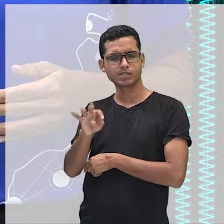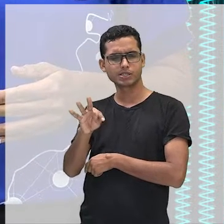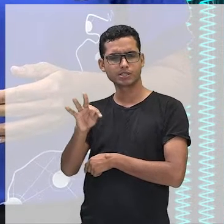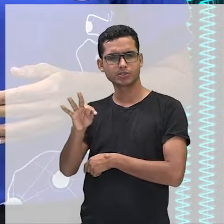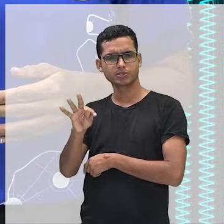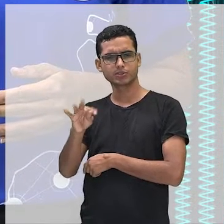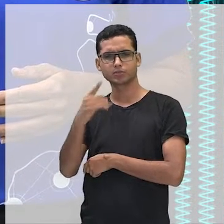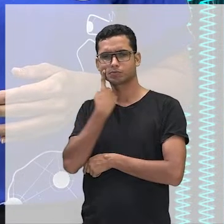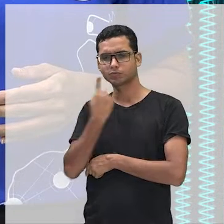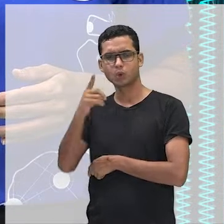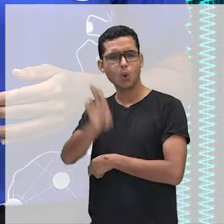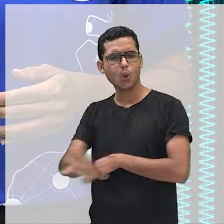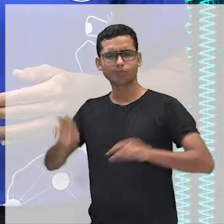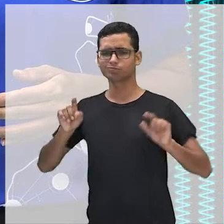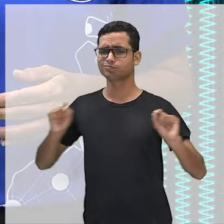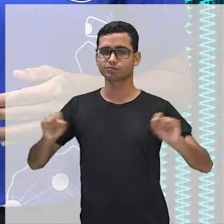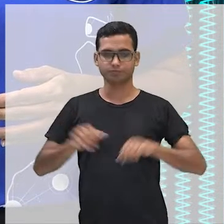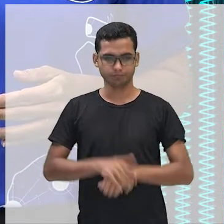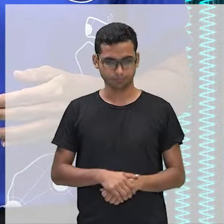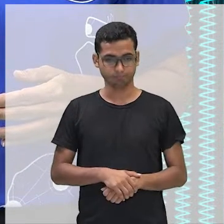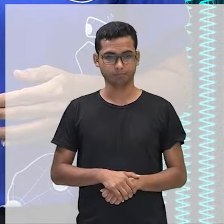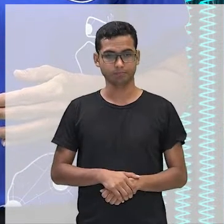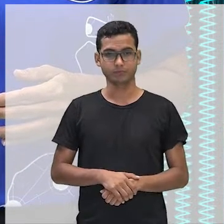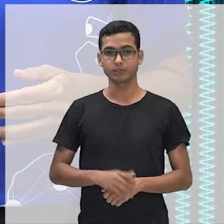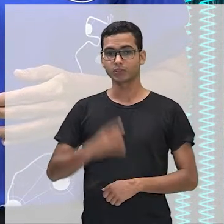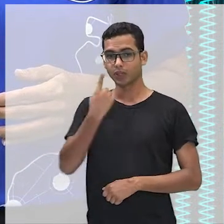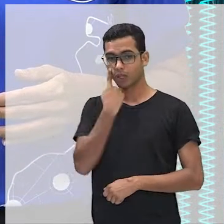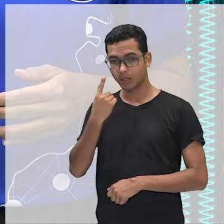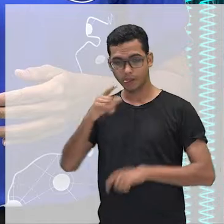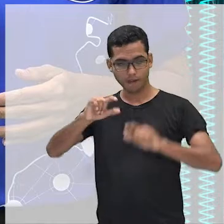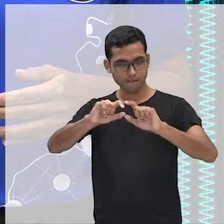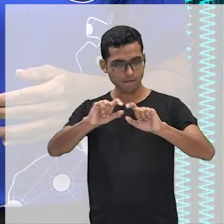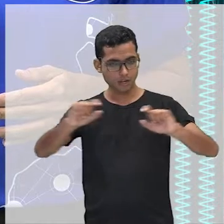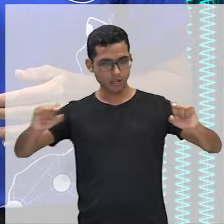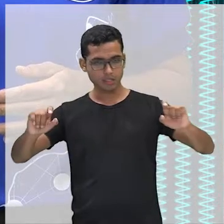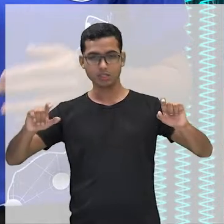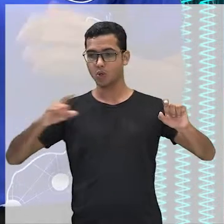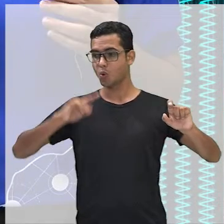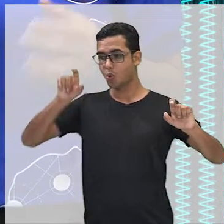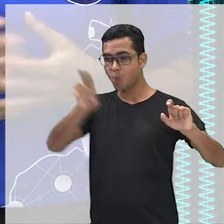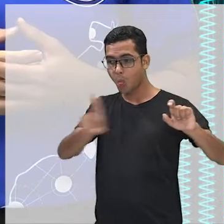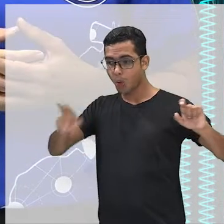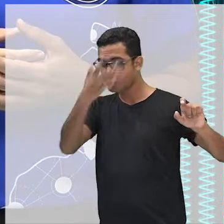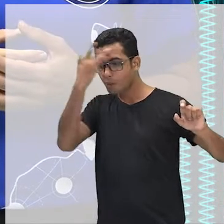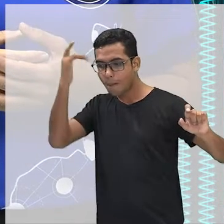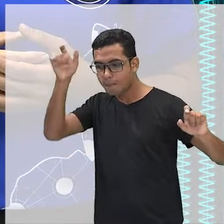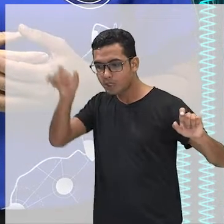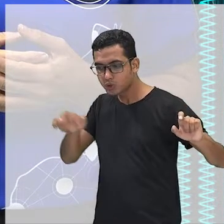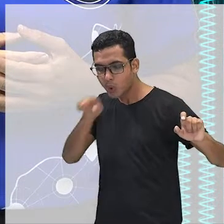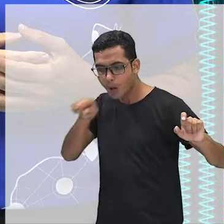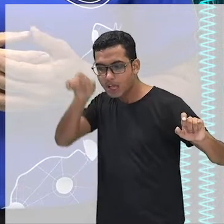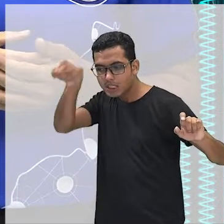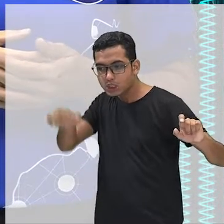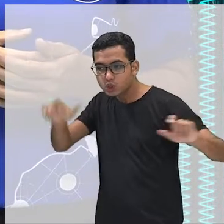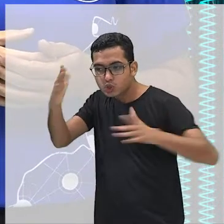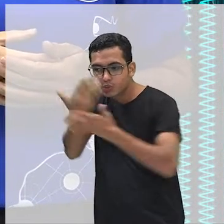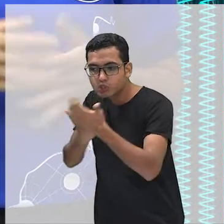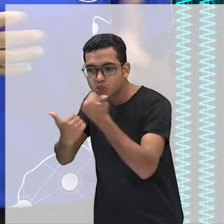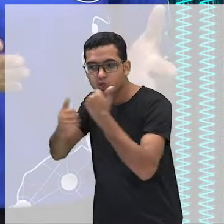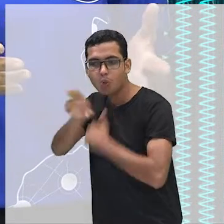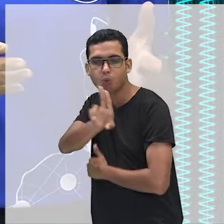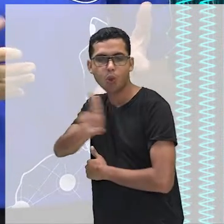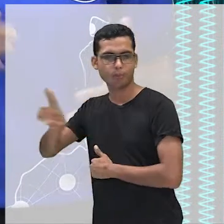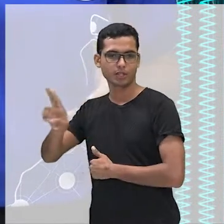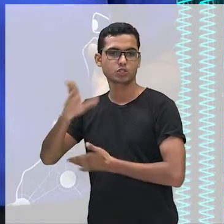São usados para quê? Para substituir o nome de alguém De quem que a gente substituiu o nome lá junto comigo,